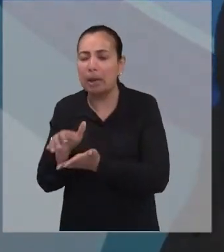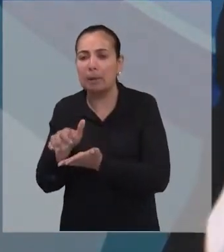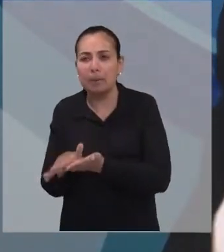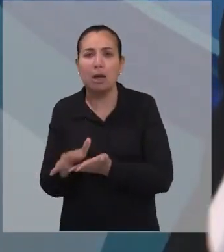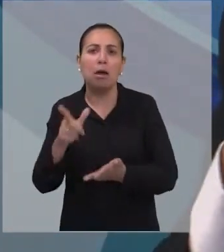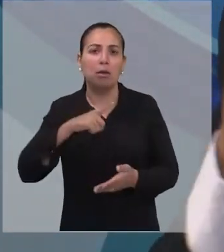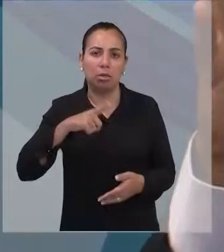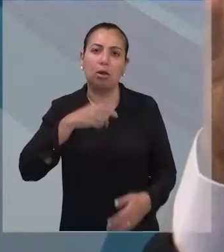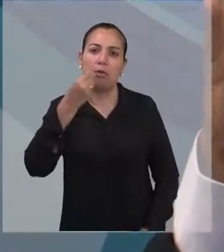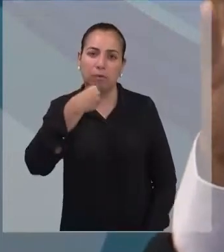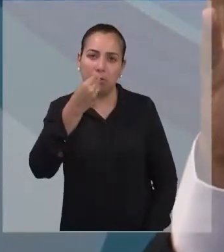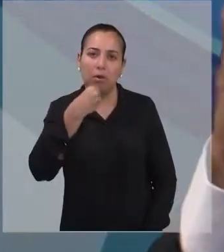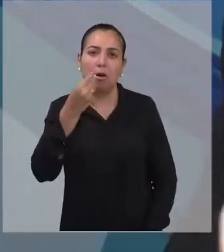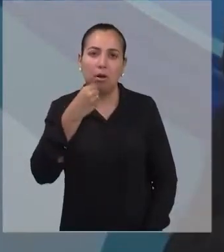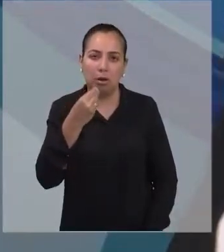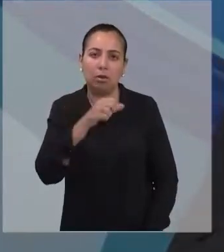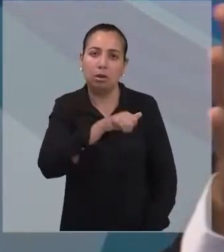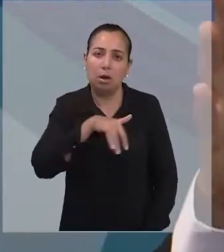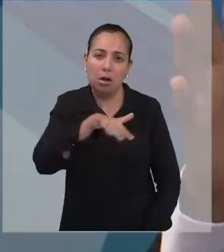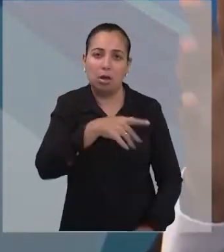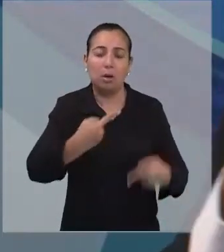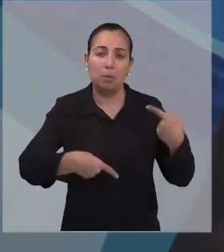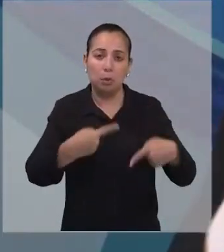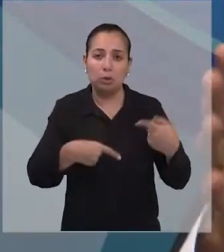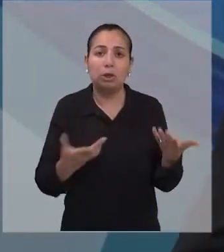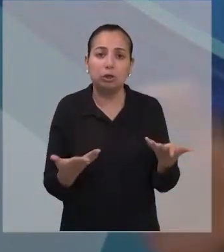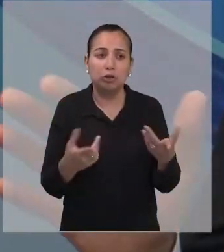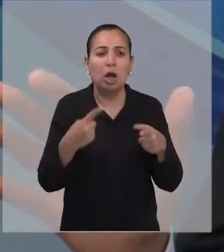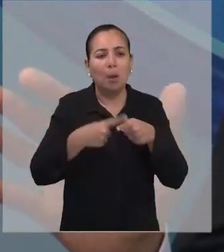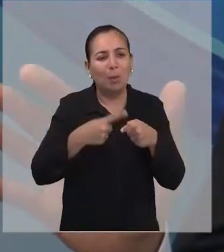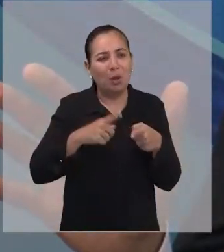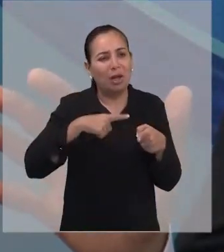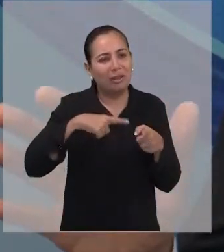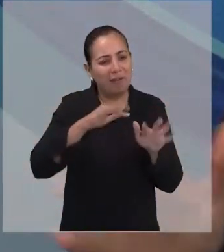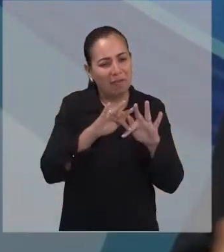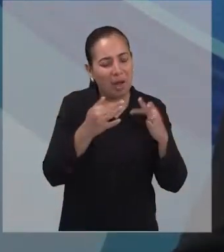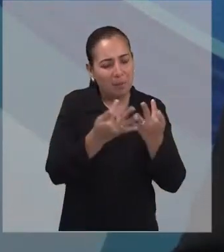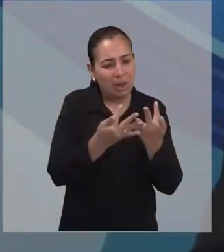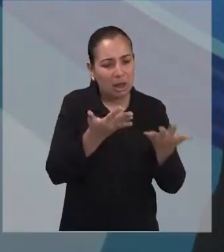A presença do núcleo familiar é muito complicada, porque filho você não demite, né?